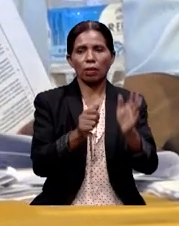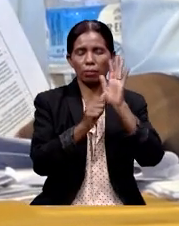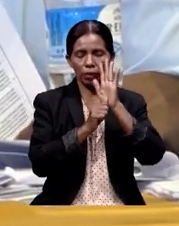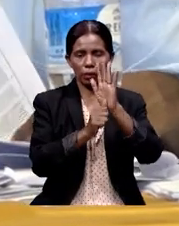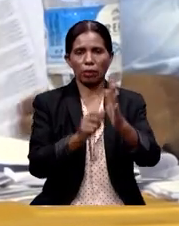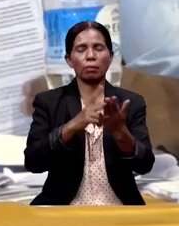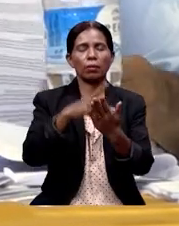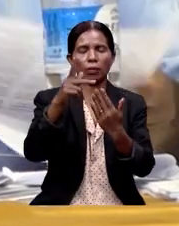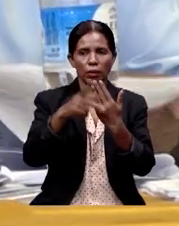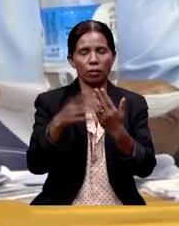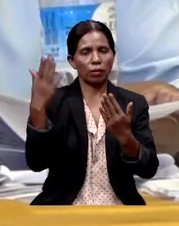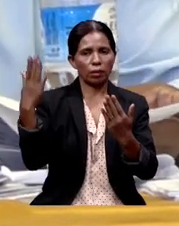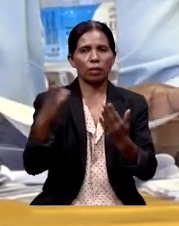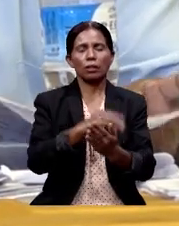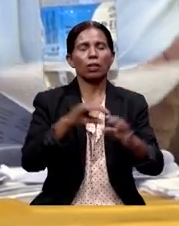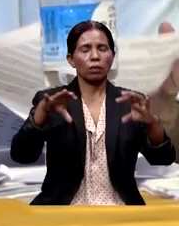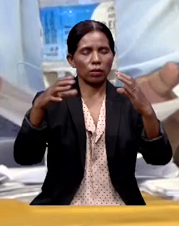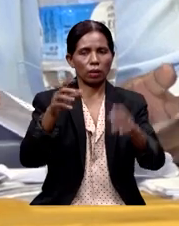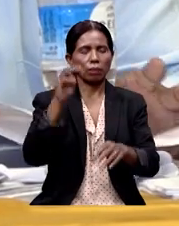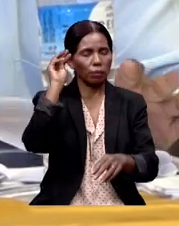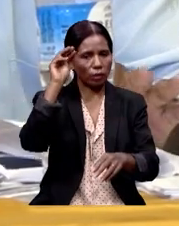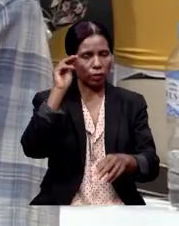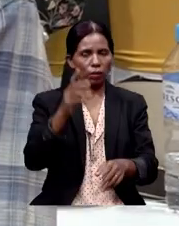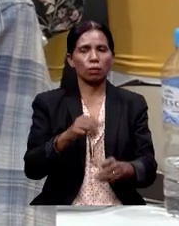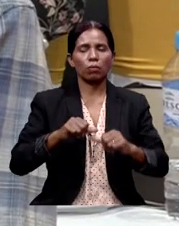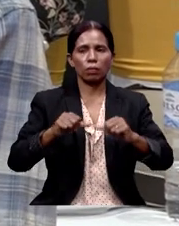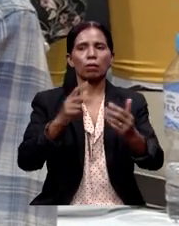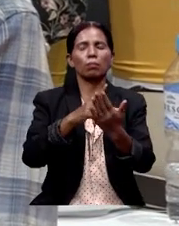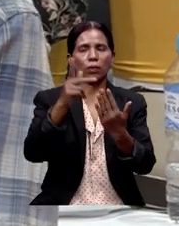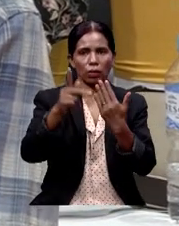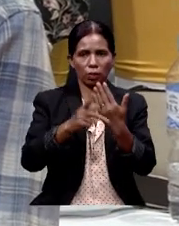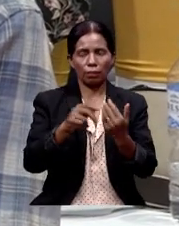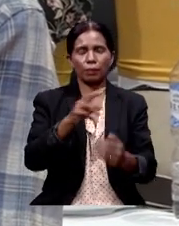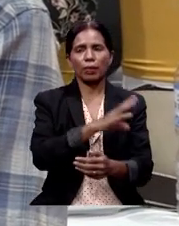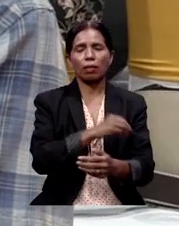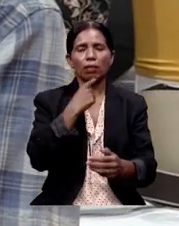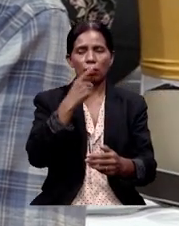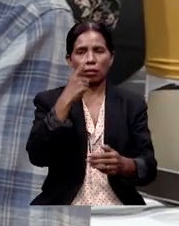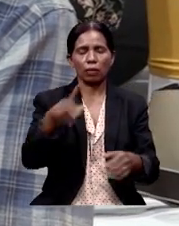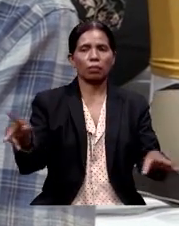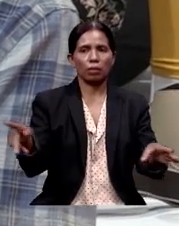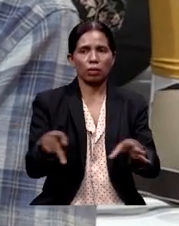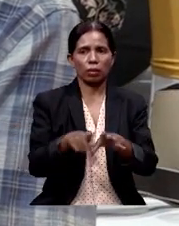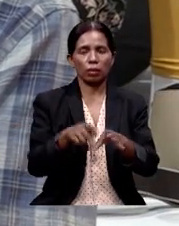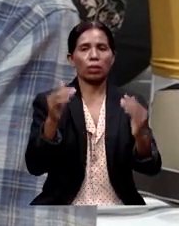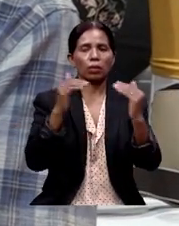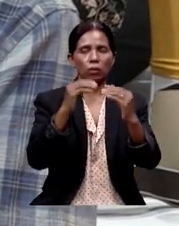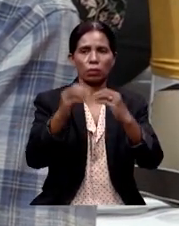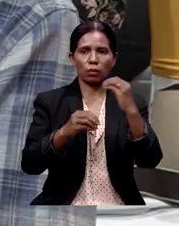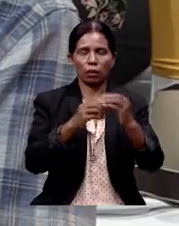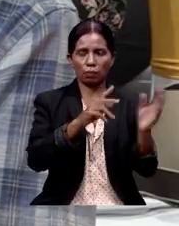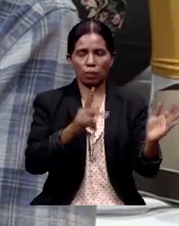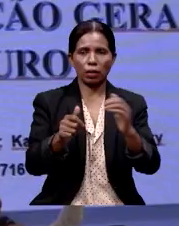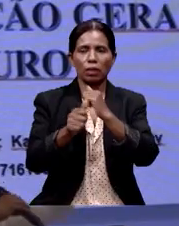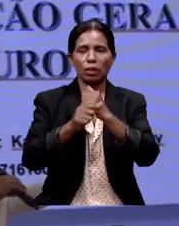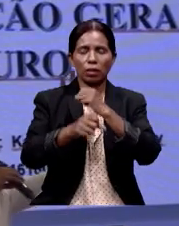do programa refere e a Conselho Ministro a continua o programa refere. Nino Pereira, a tua questão, né, a foi participa seminário com a plano ação